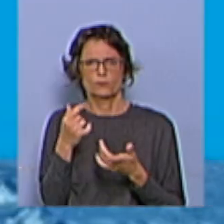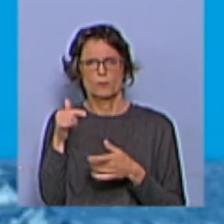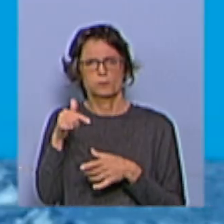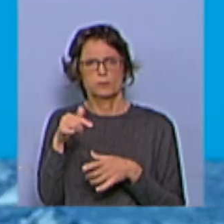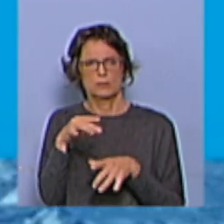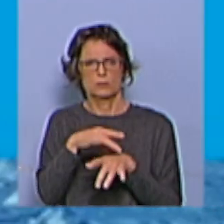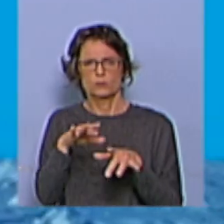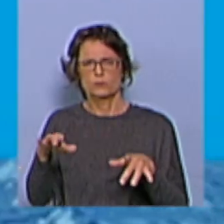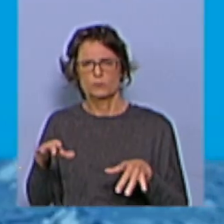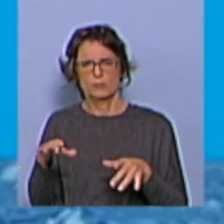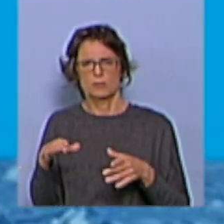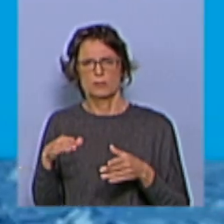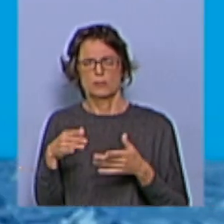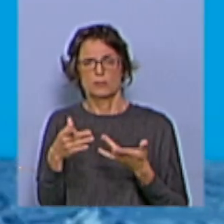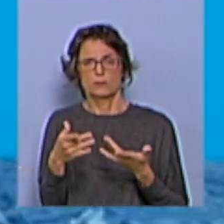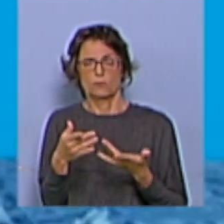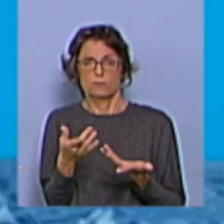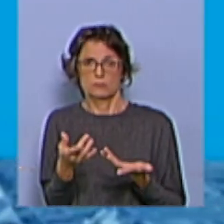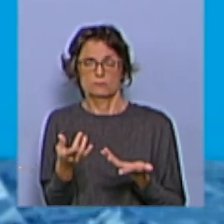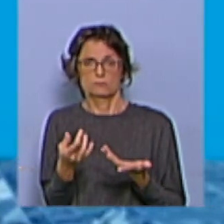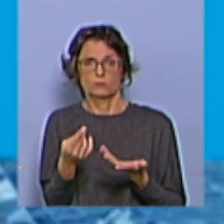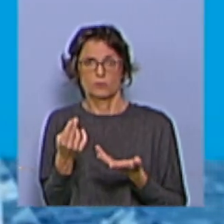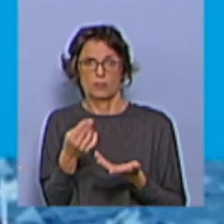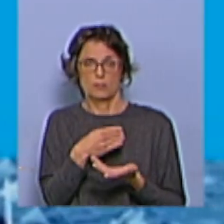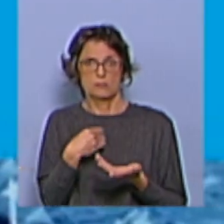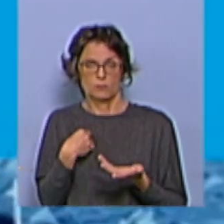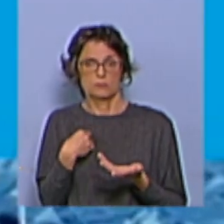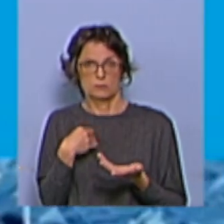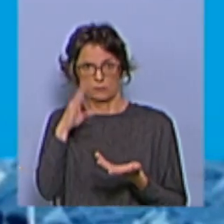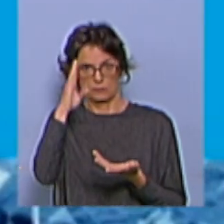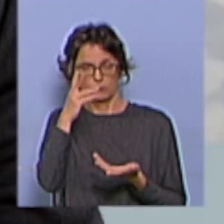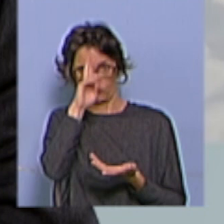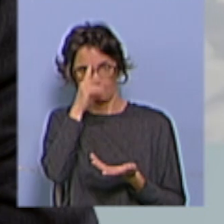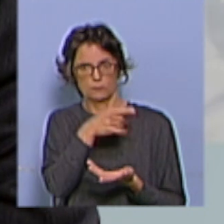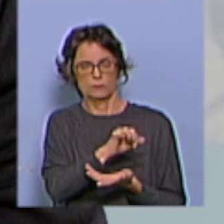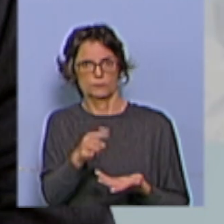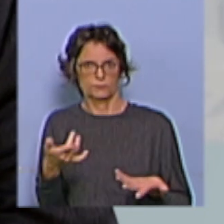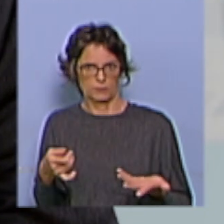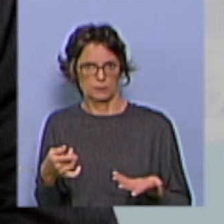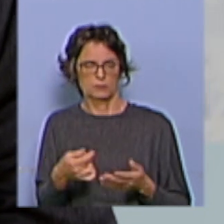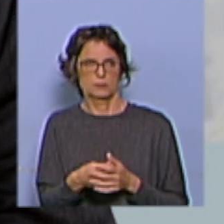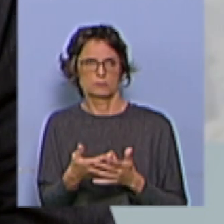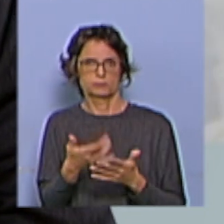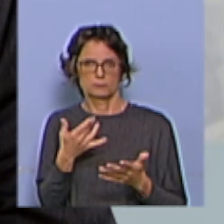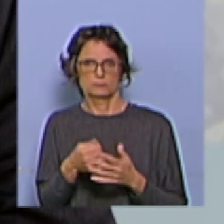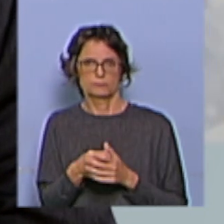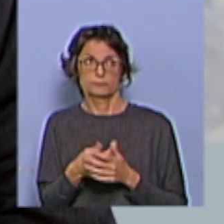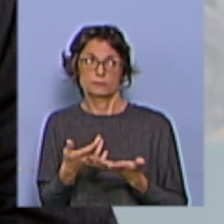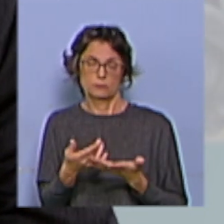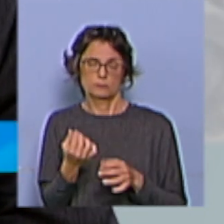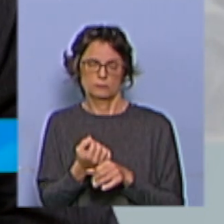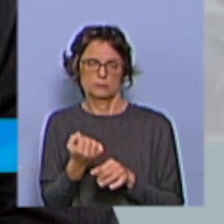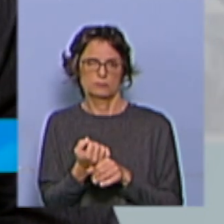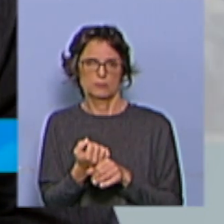que as unidades de saúde foram tão postas à prova? O trabalho nas unidades hospitalares